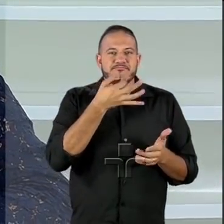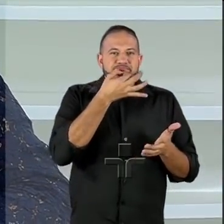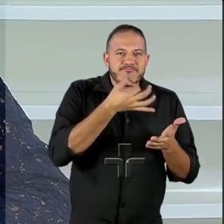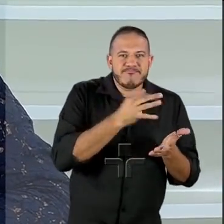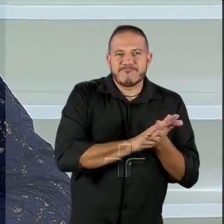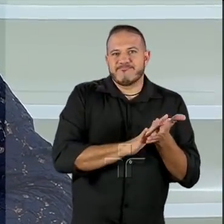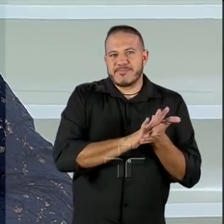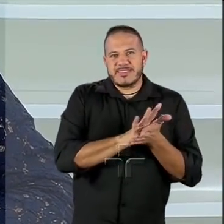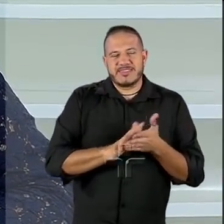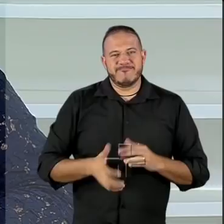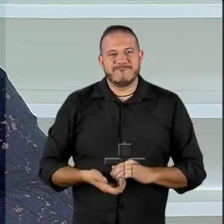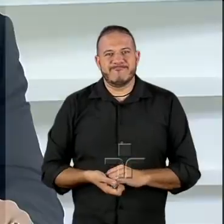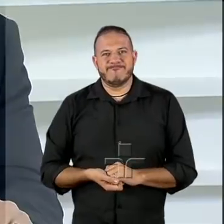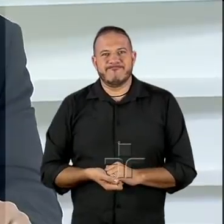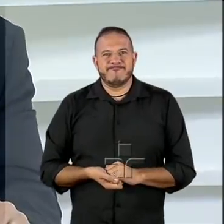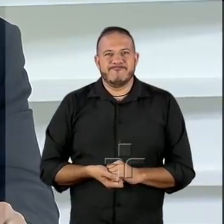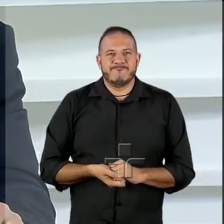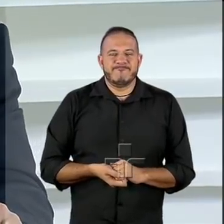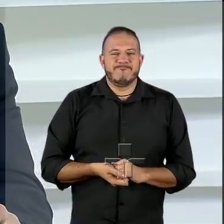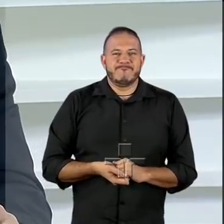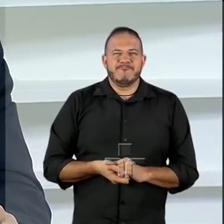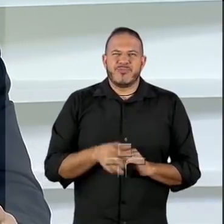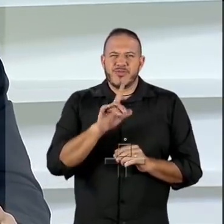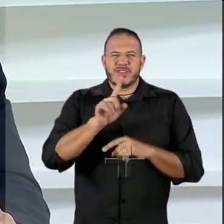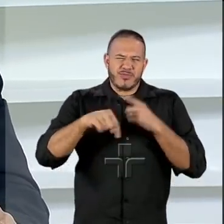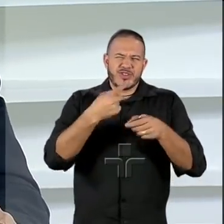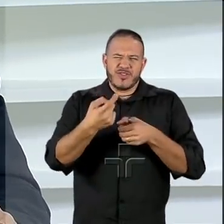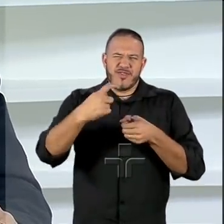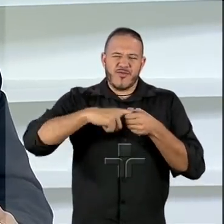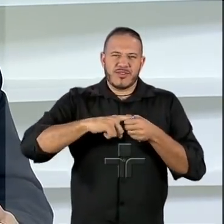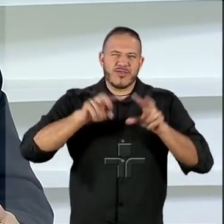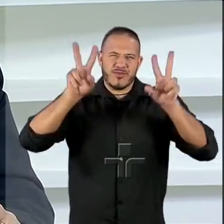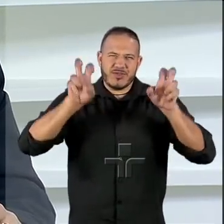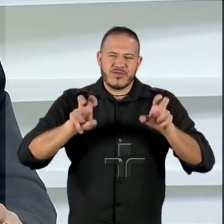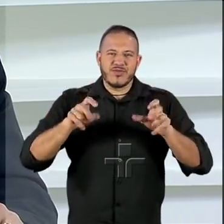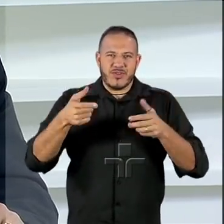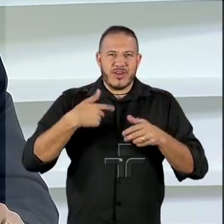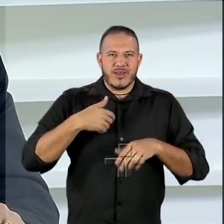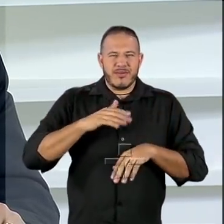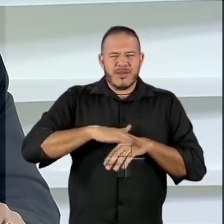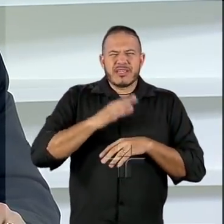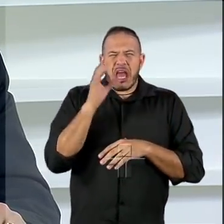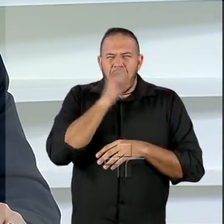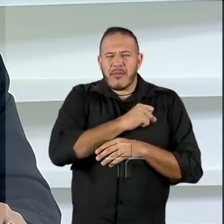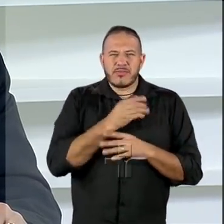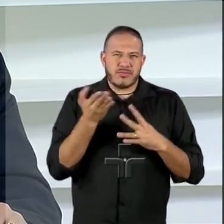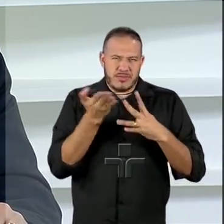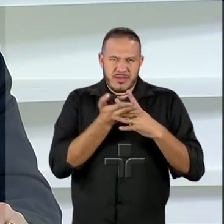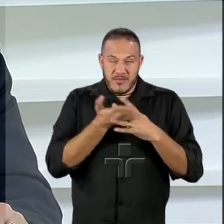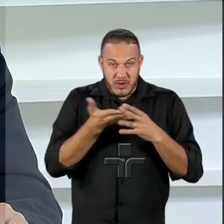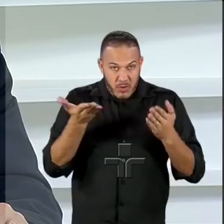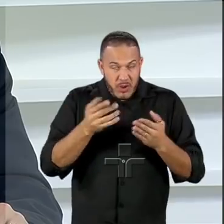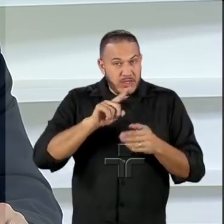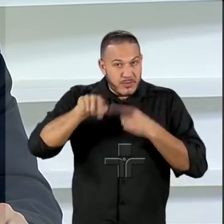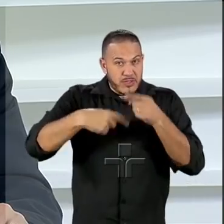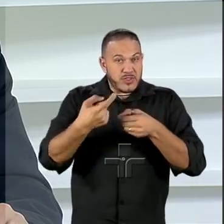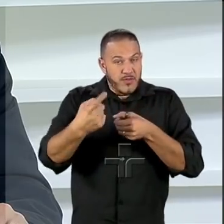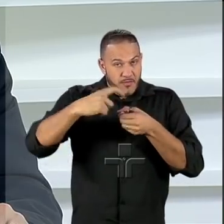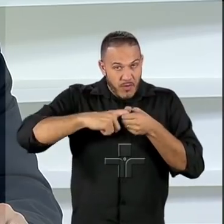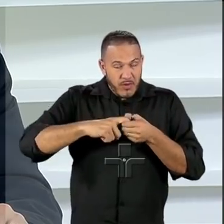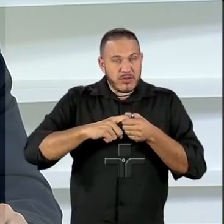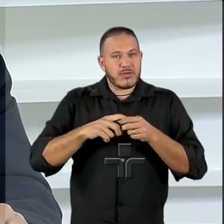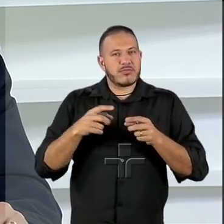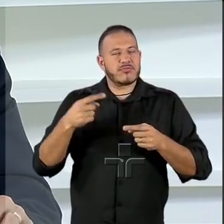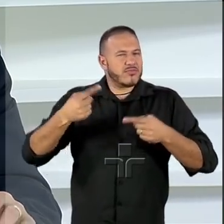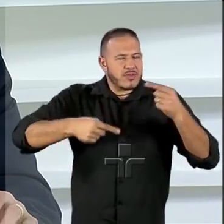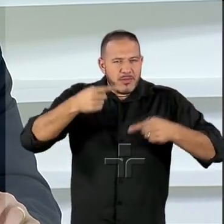decisões. A gente vai voltar ao assunto, a gente passa para mais um ligeiro intervalo e voltamos já com o